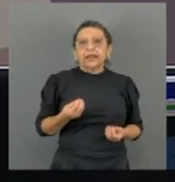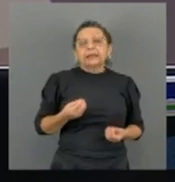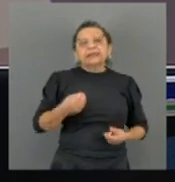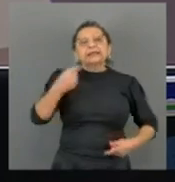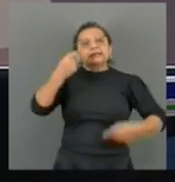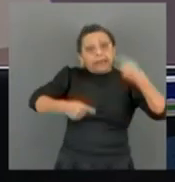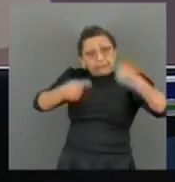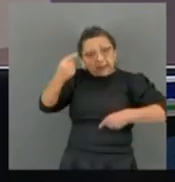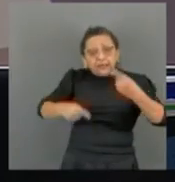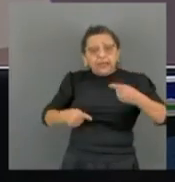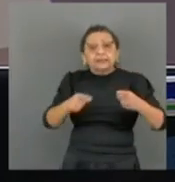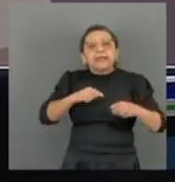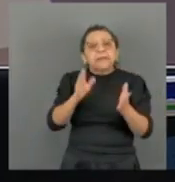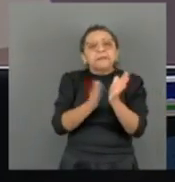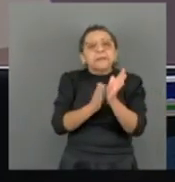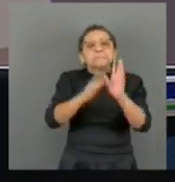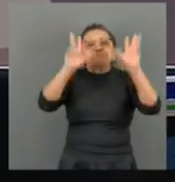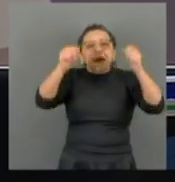Debater